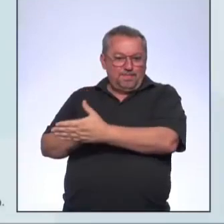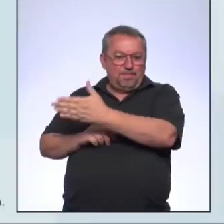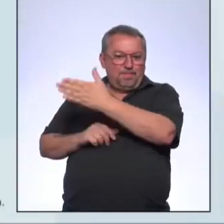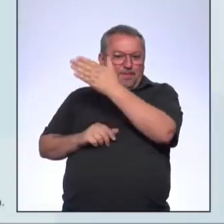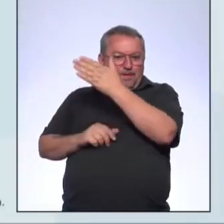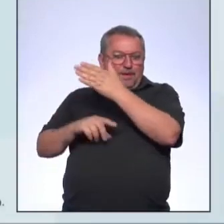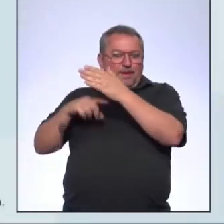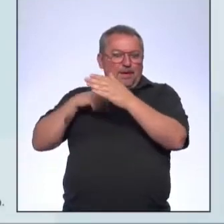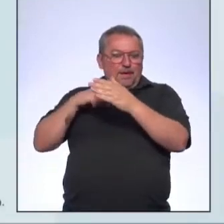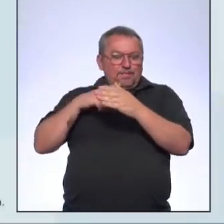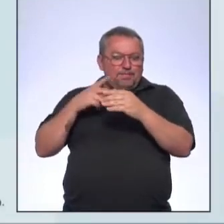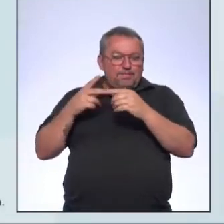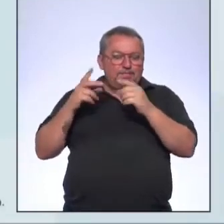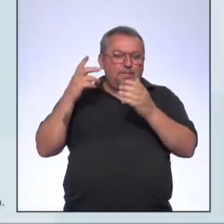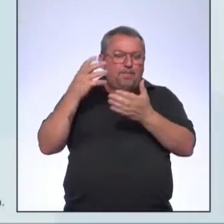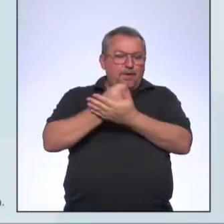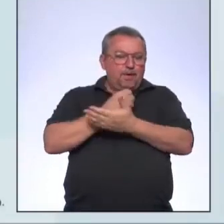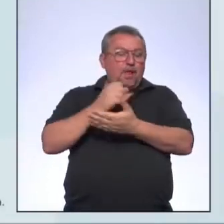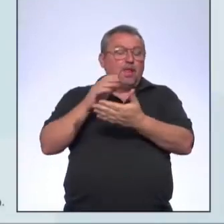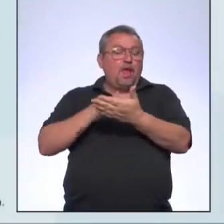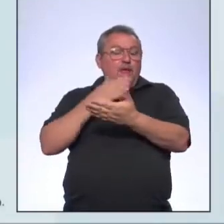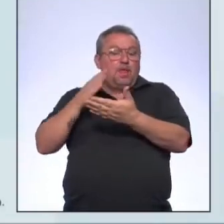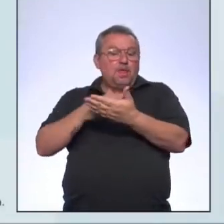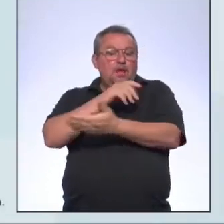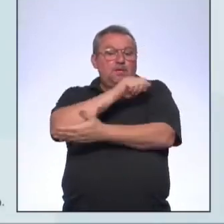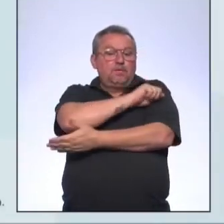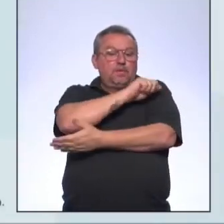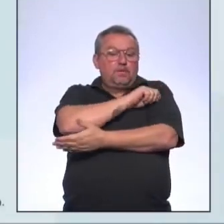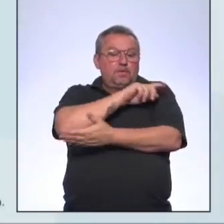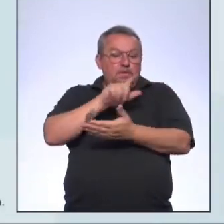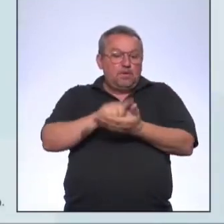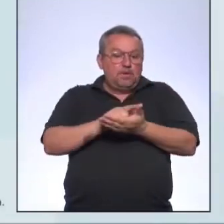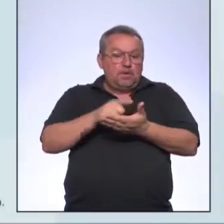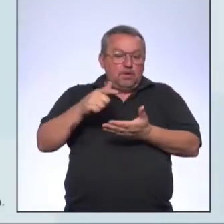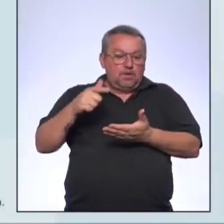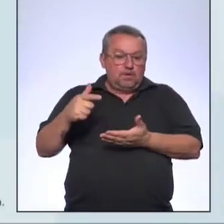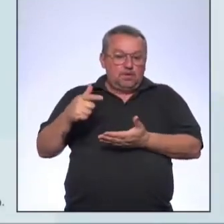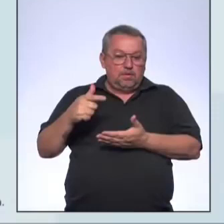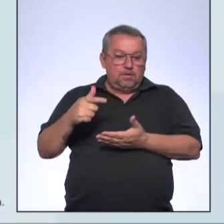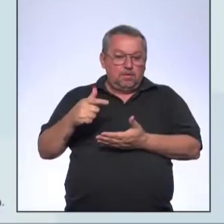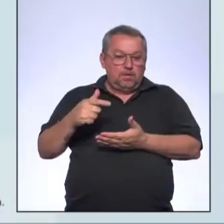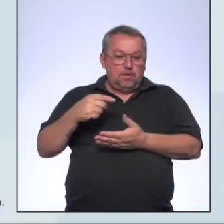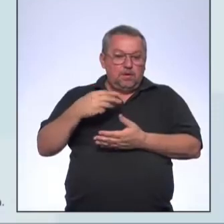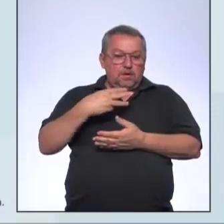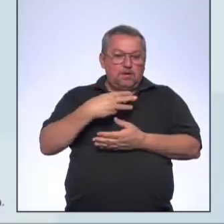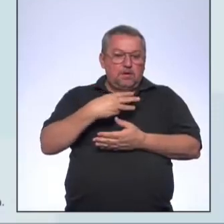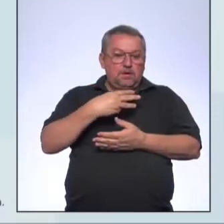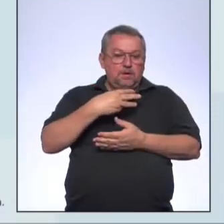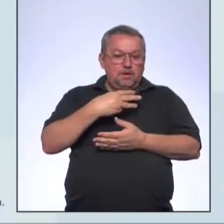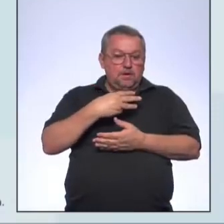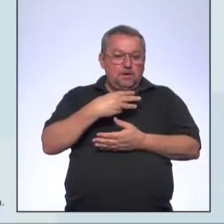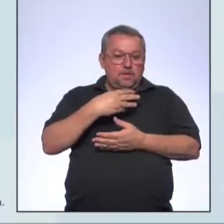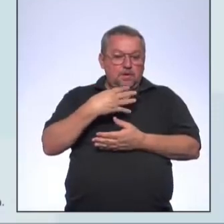estão recortadas no caderno do aluno, na página... Let me see.